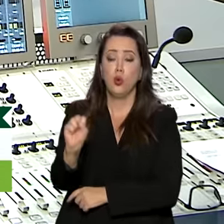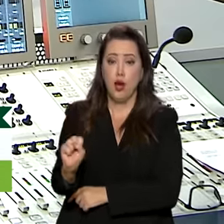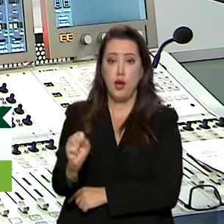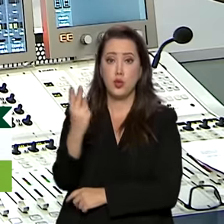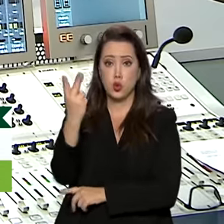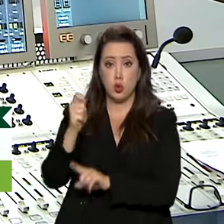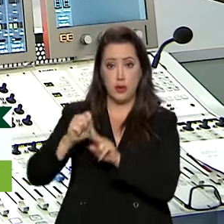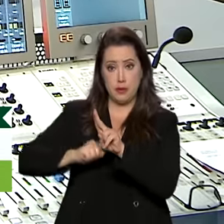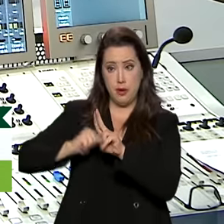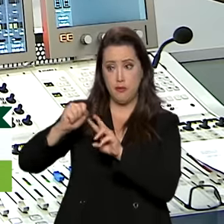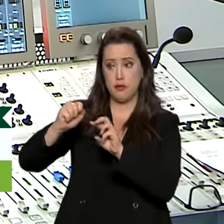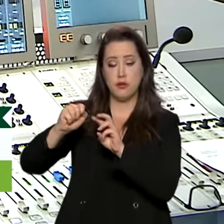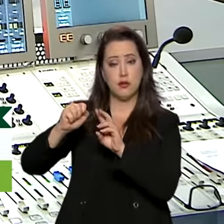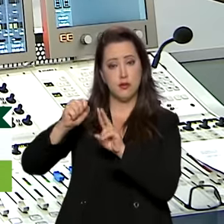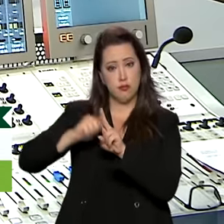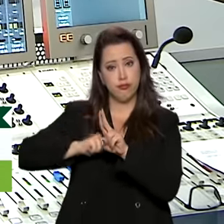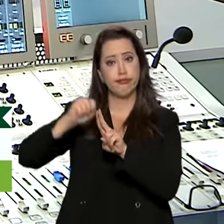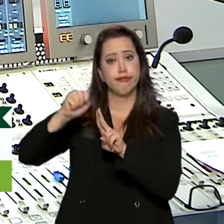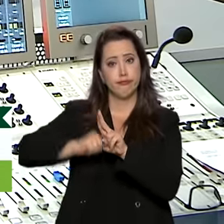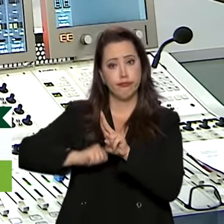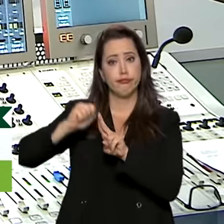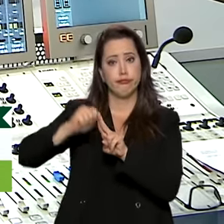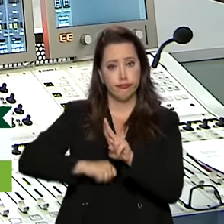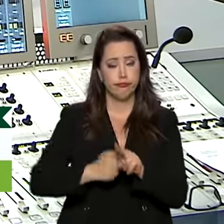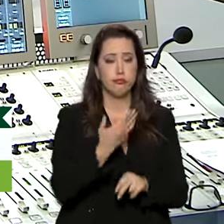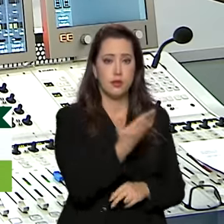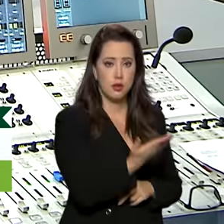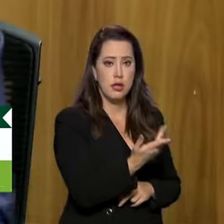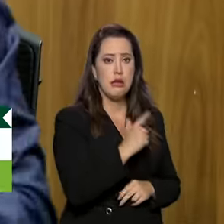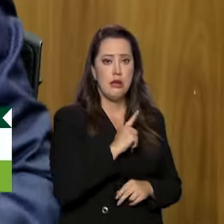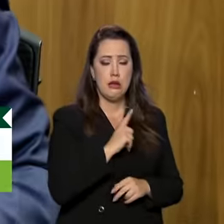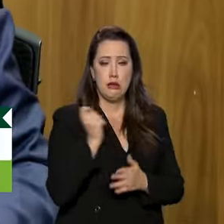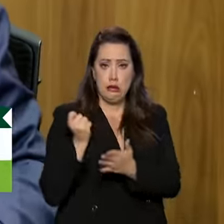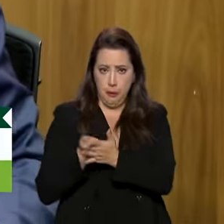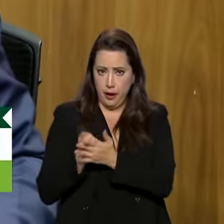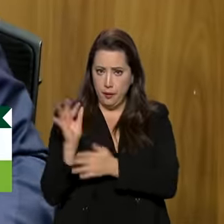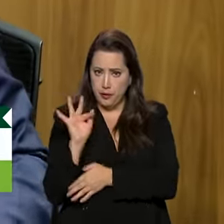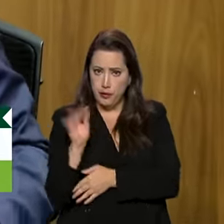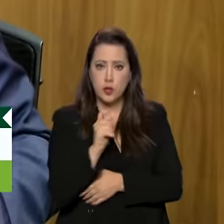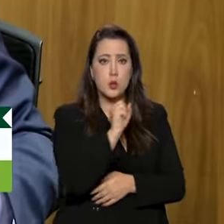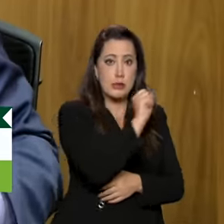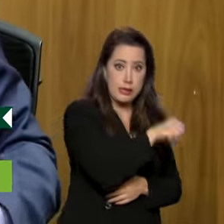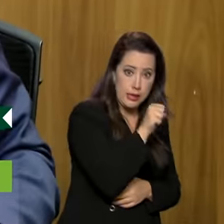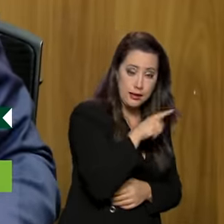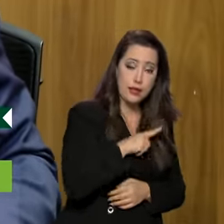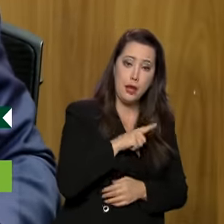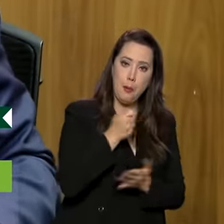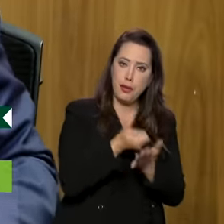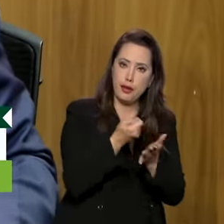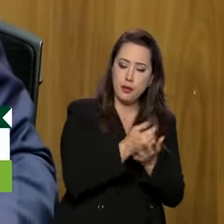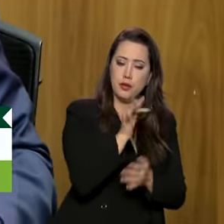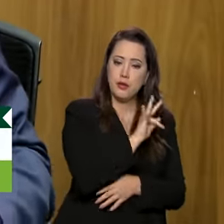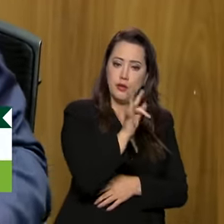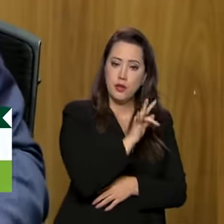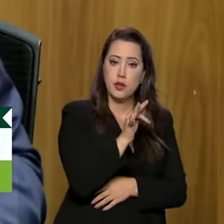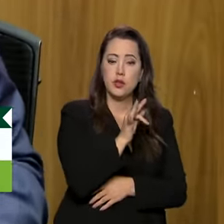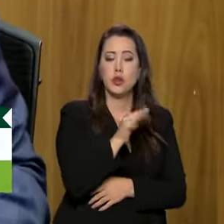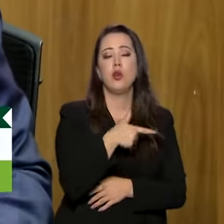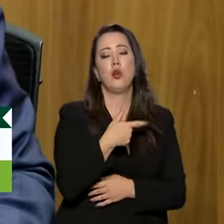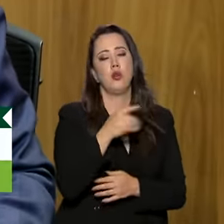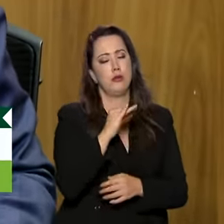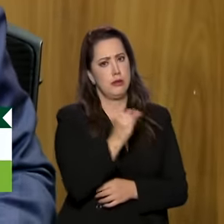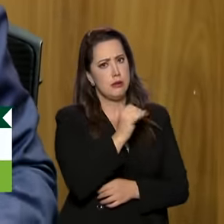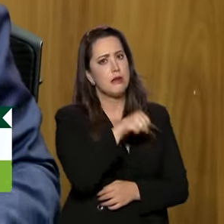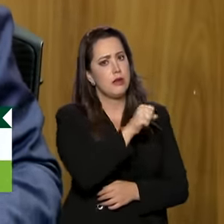haverá pagamento em fevereiro Presidente Sim haverá o pagamento em fevereiro e só reforçando para aquelas 33